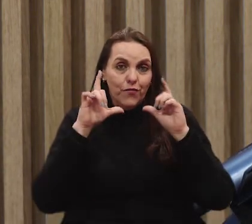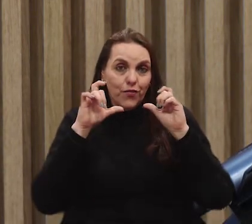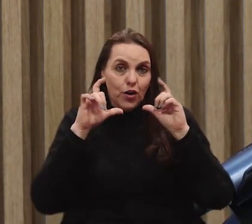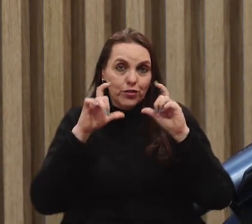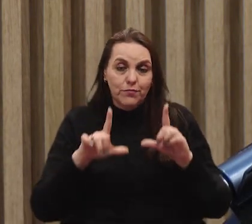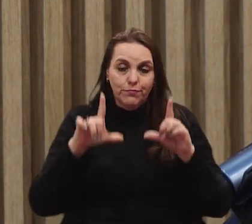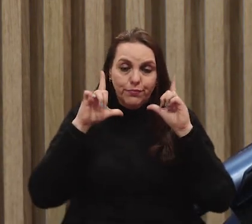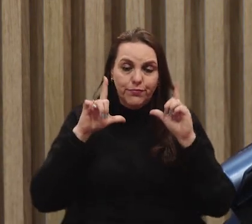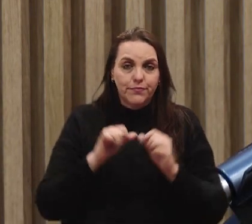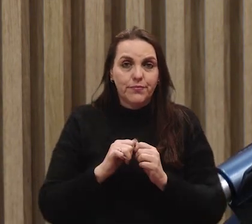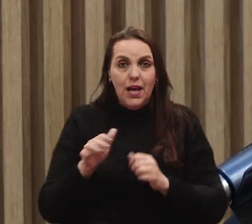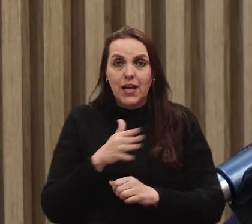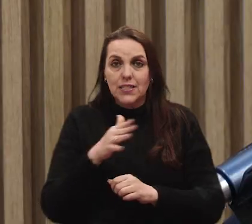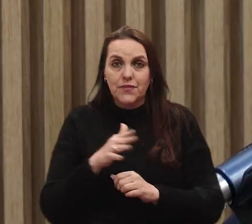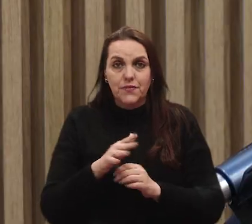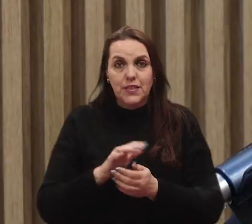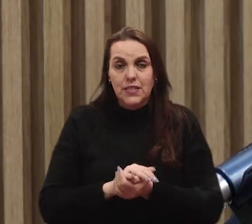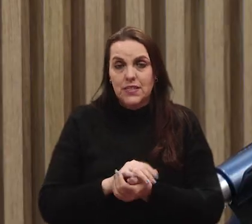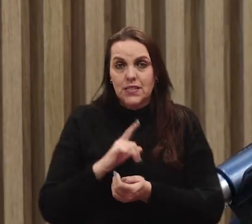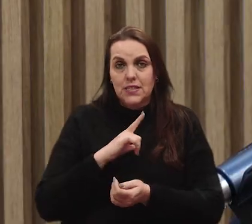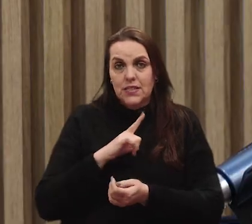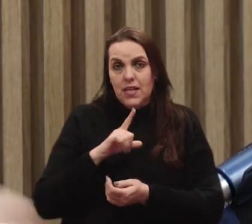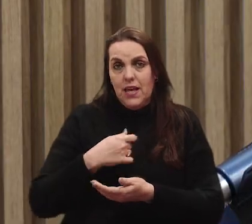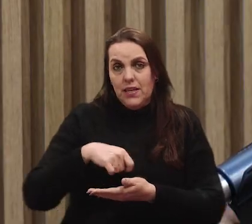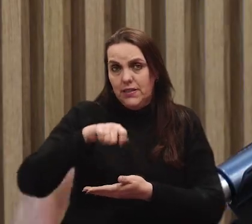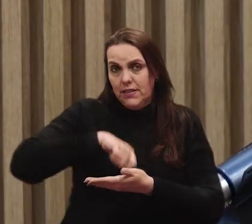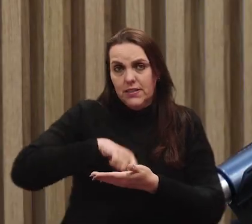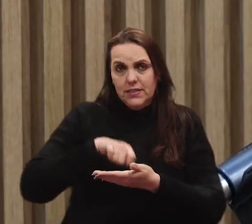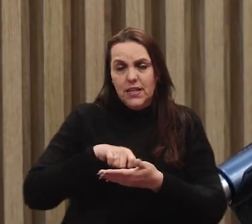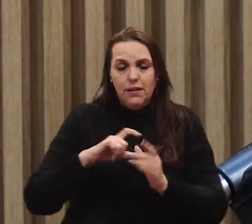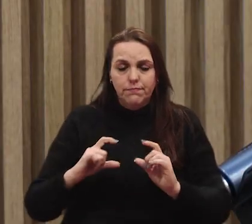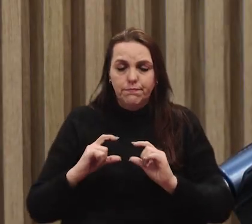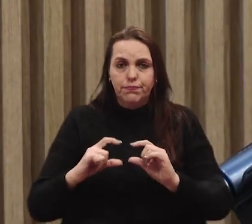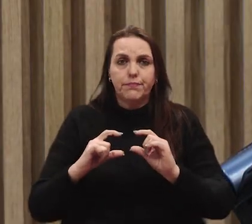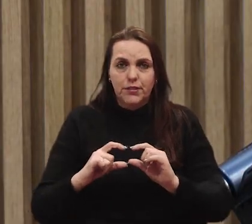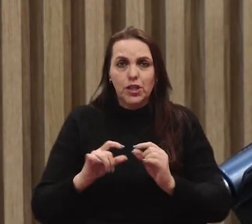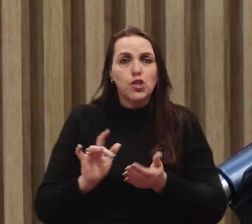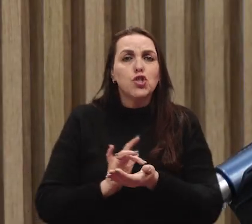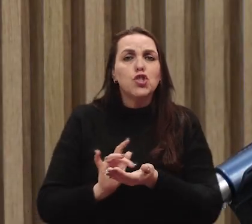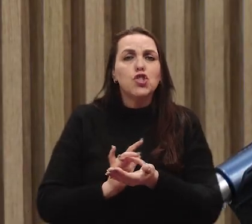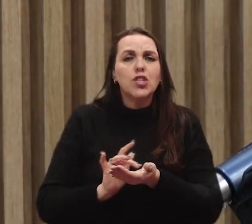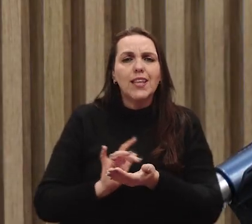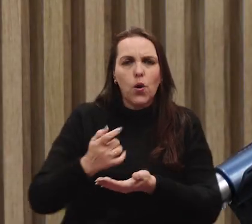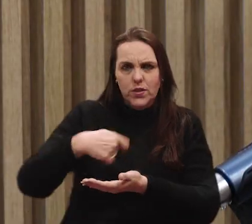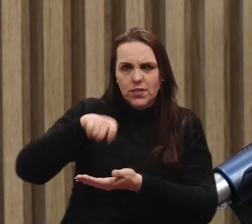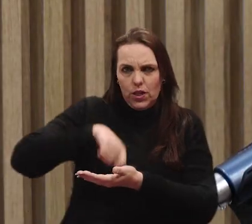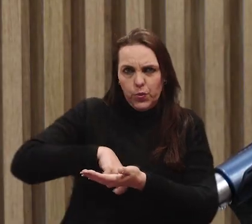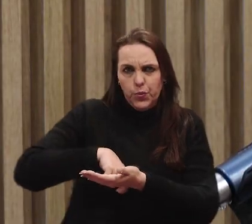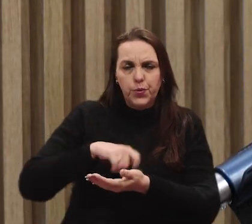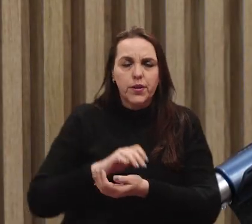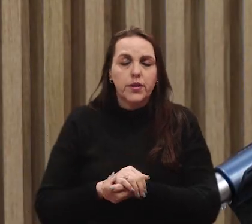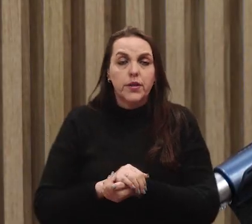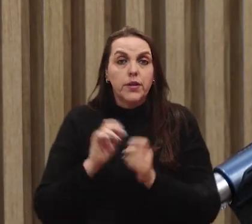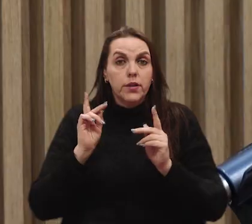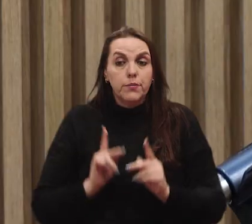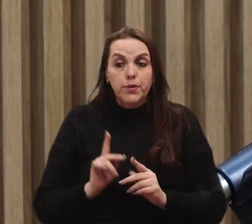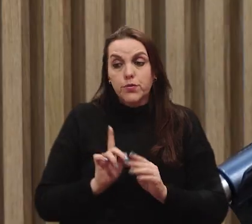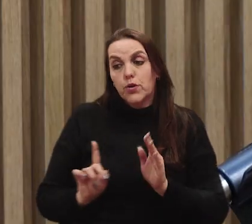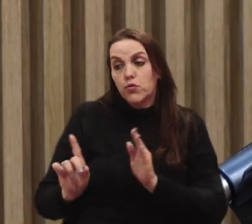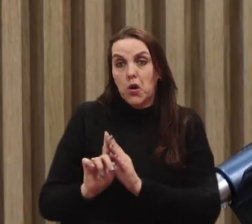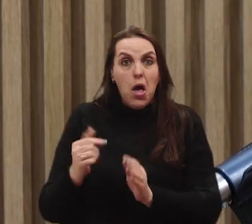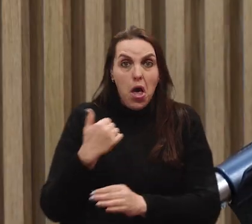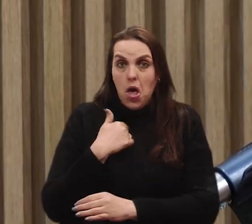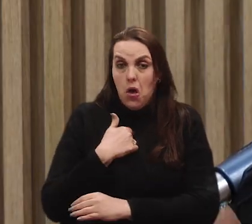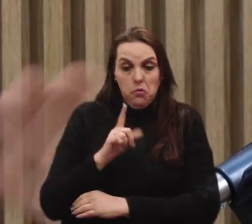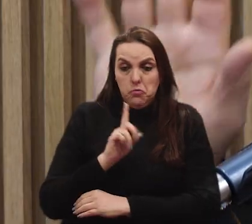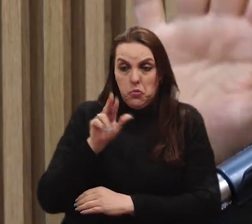foto, às vezes com as hash, acho que não é bem isso que se diz, mas, enfim, assinado com assinatura digital. Aí muitas vezes a pessoa chega lá dizendo que